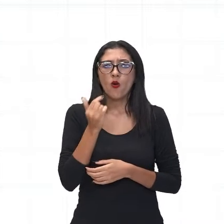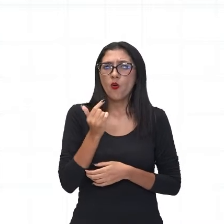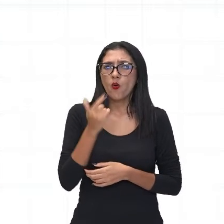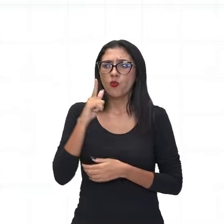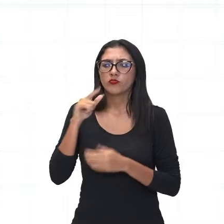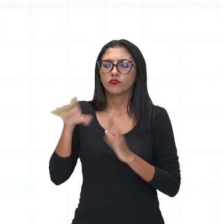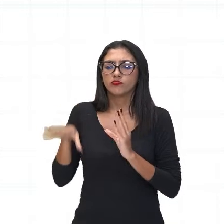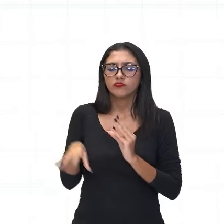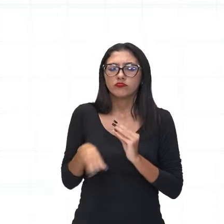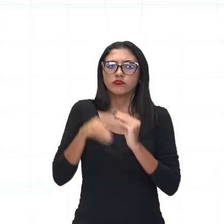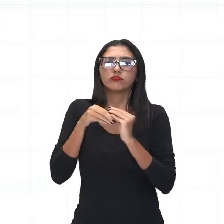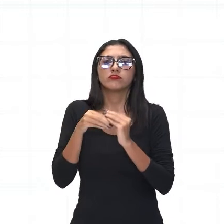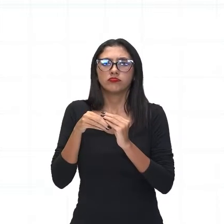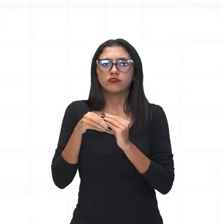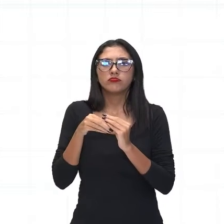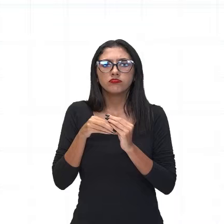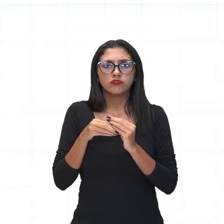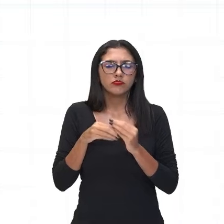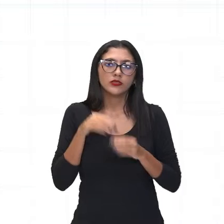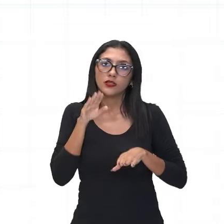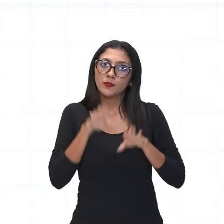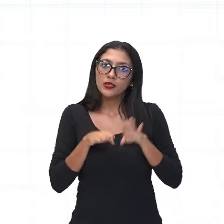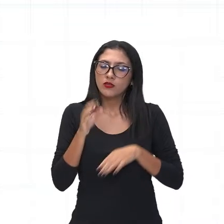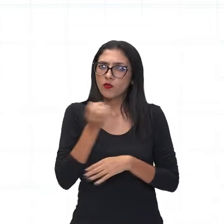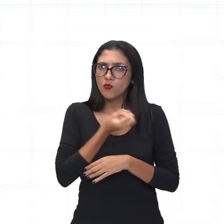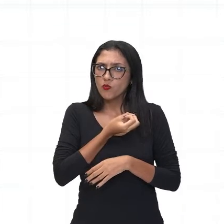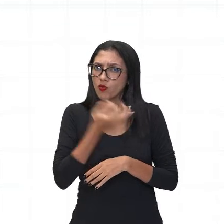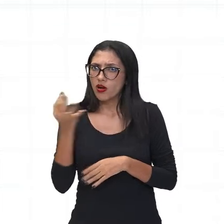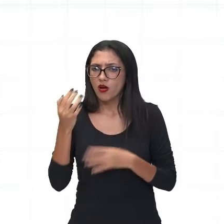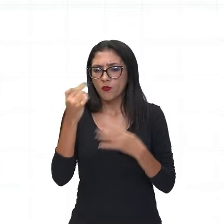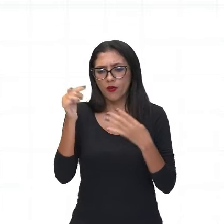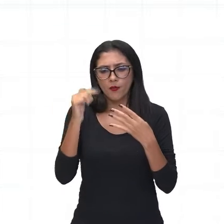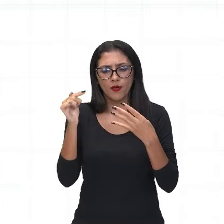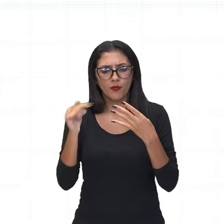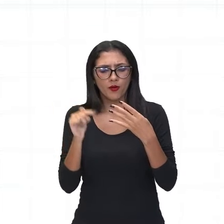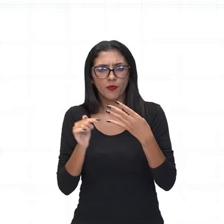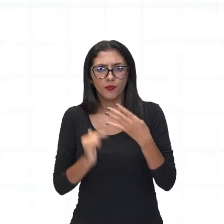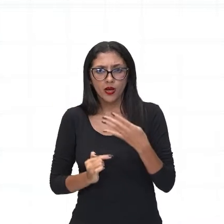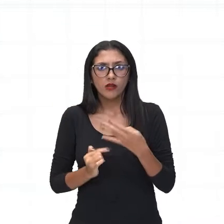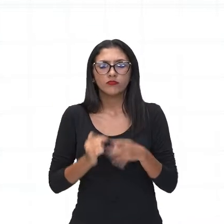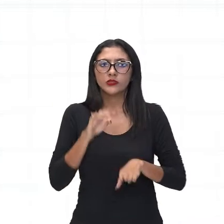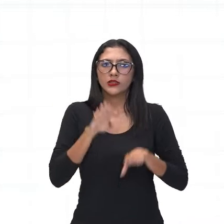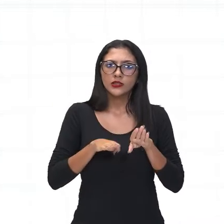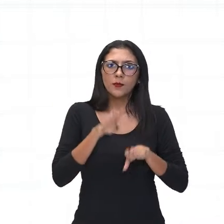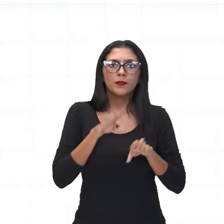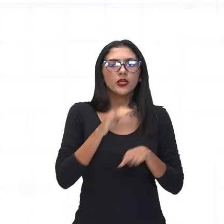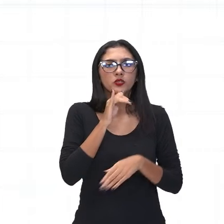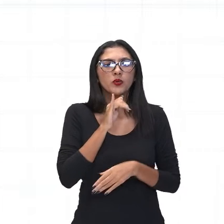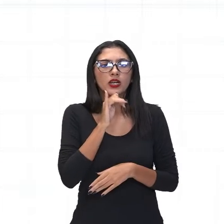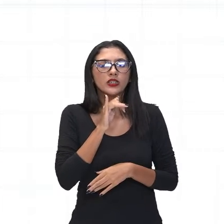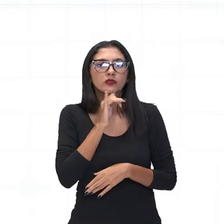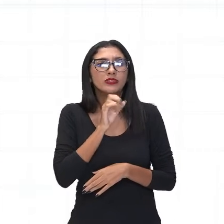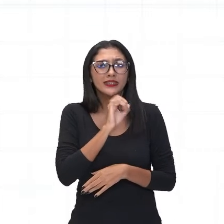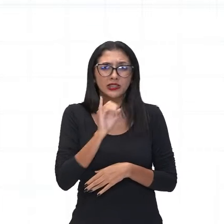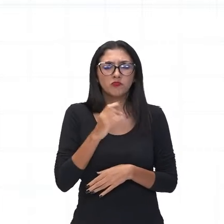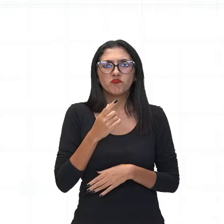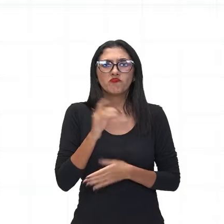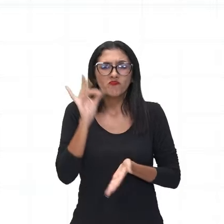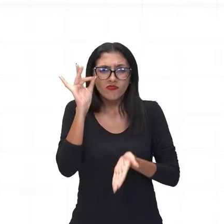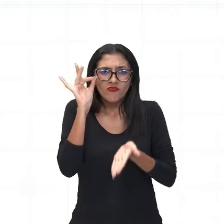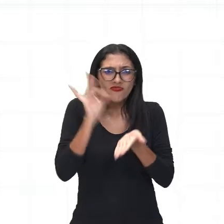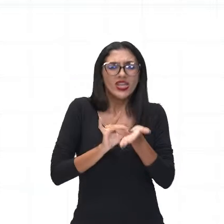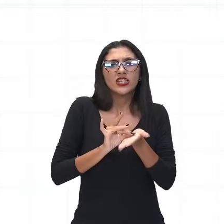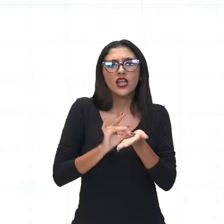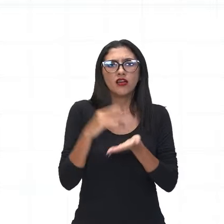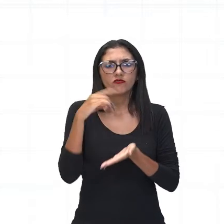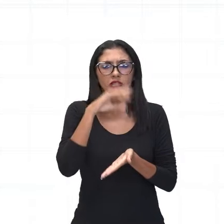claro, a quantidade de argumentos vai depender também da força do teu argumento, ok? Quanto mais argumentos